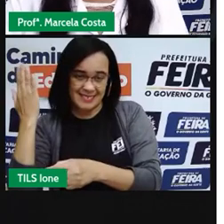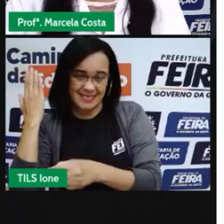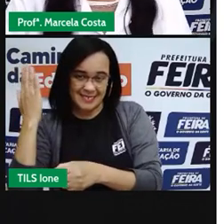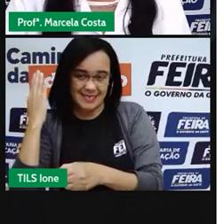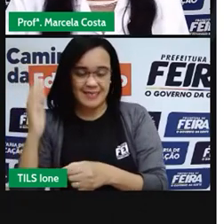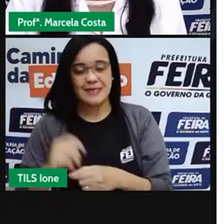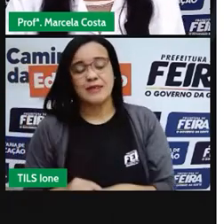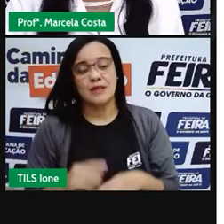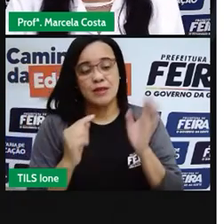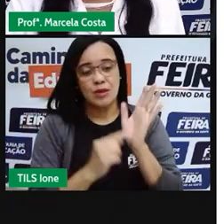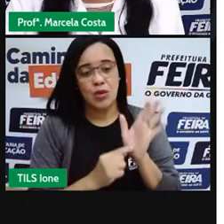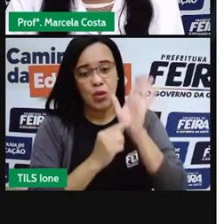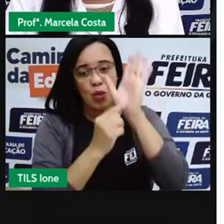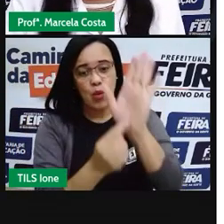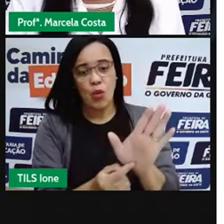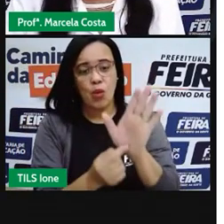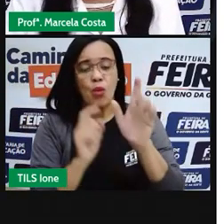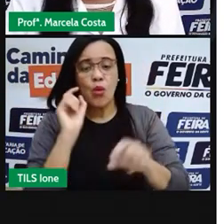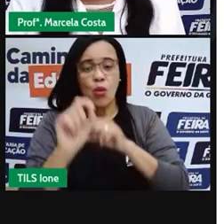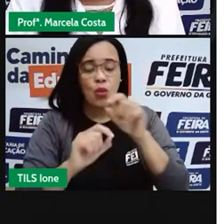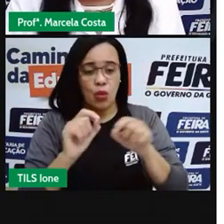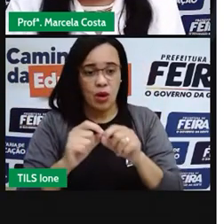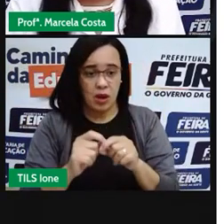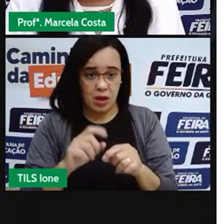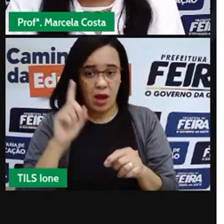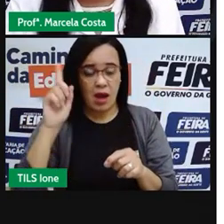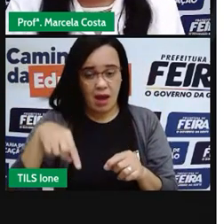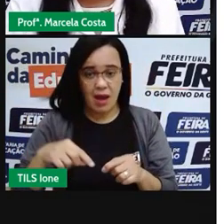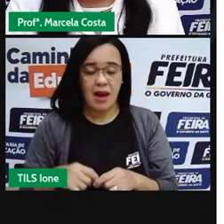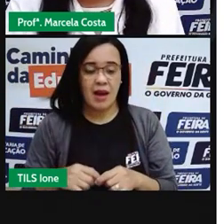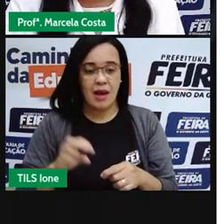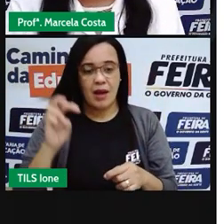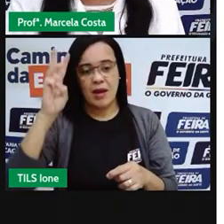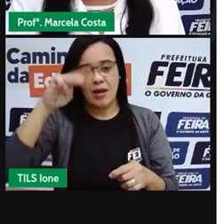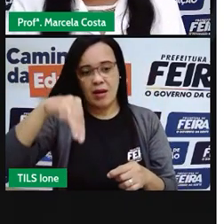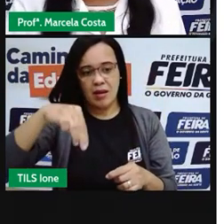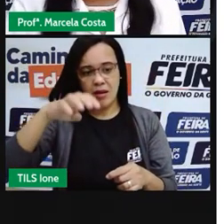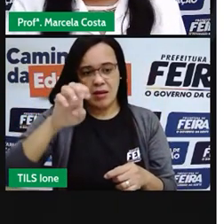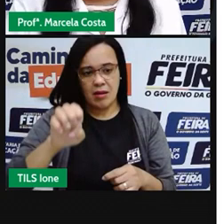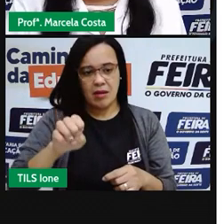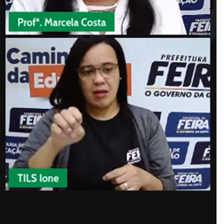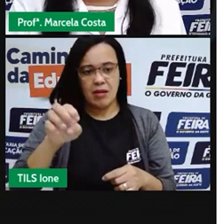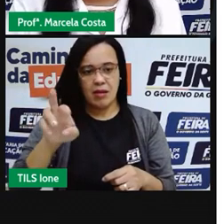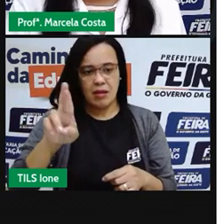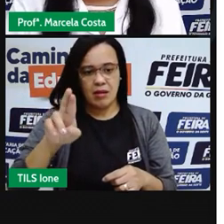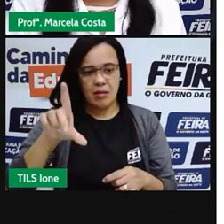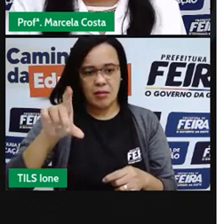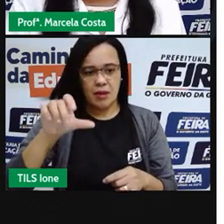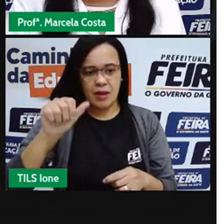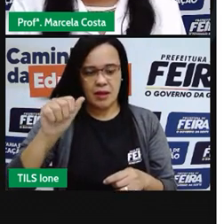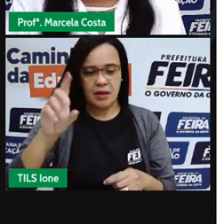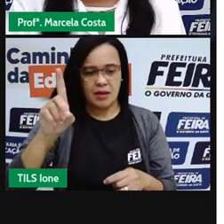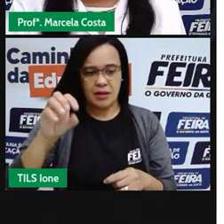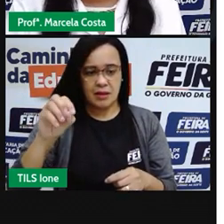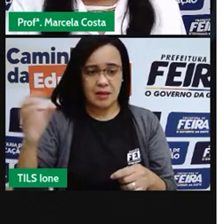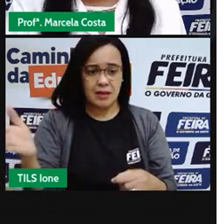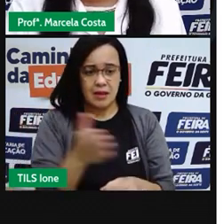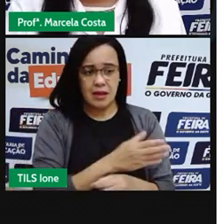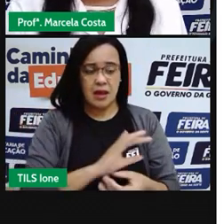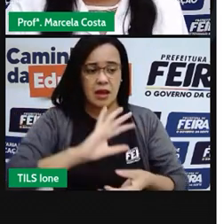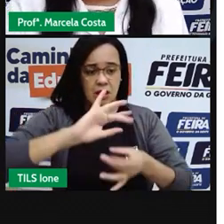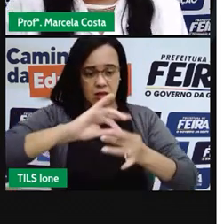Agora eu vou mostrar a sede do mercado de arte popular. A sede do mercado de arte